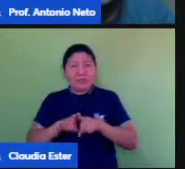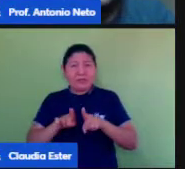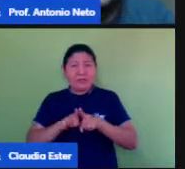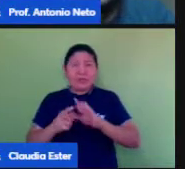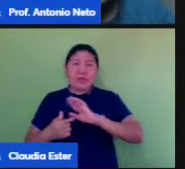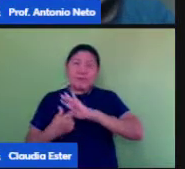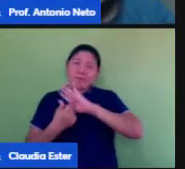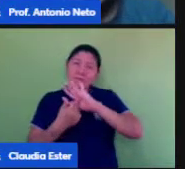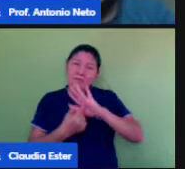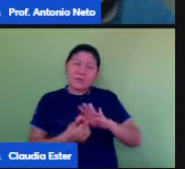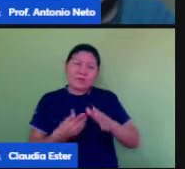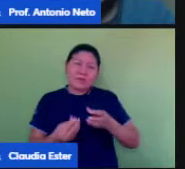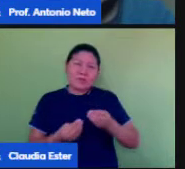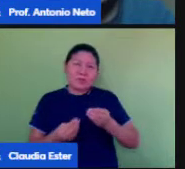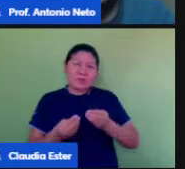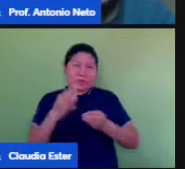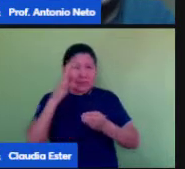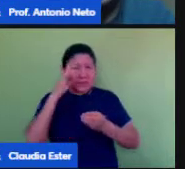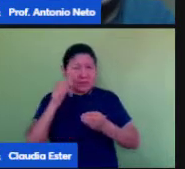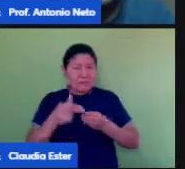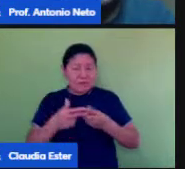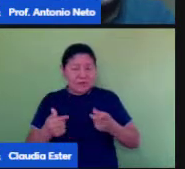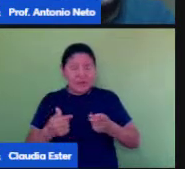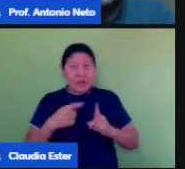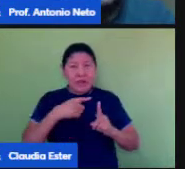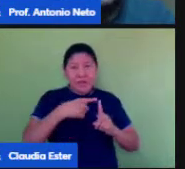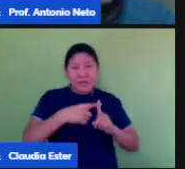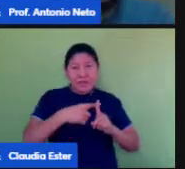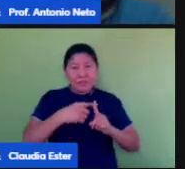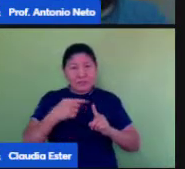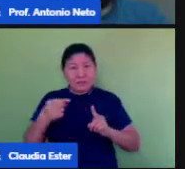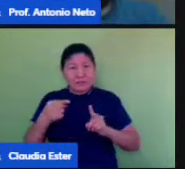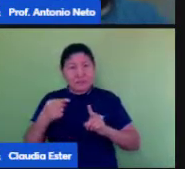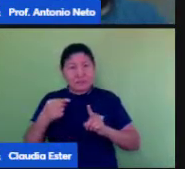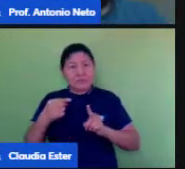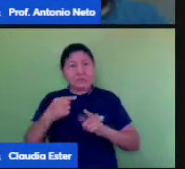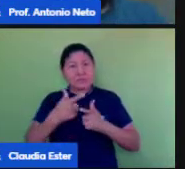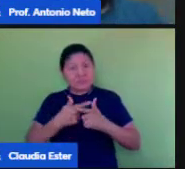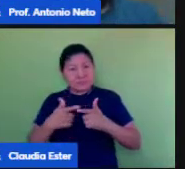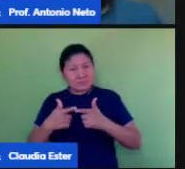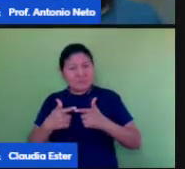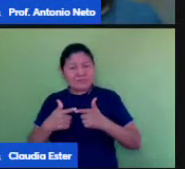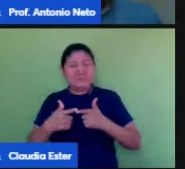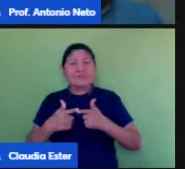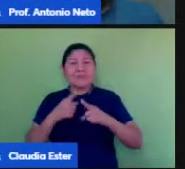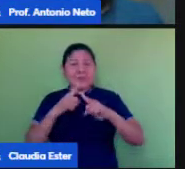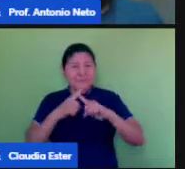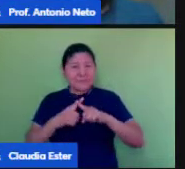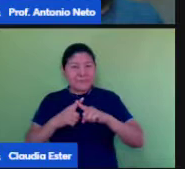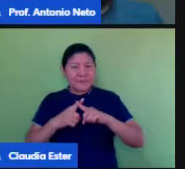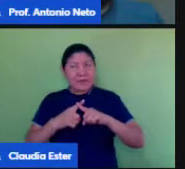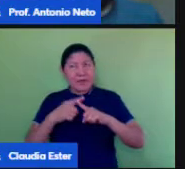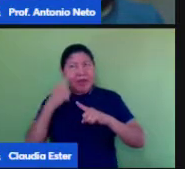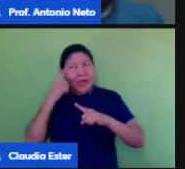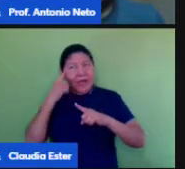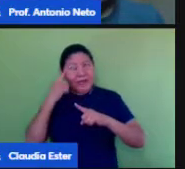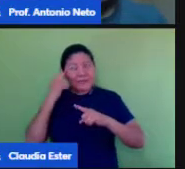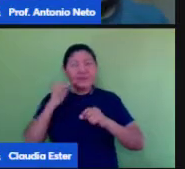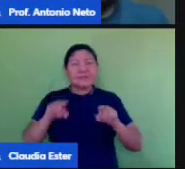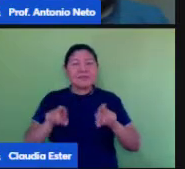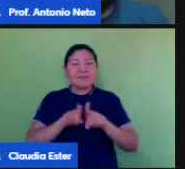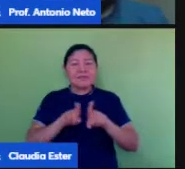conhecimentos acerca das operações matemáticas. Desenvolver o raciocínio lógico matemático e a